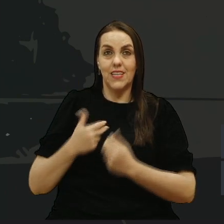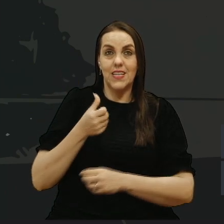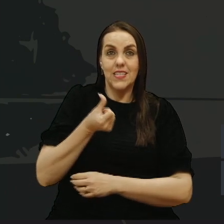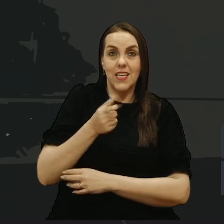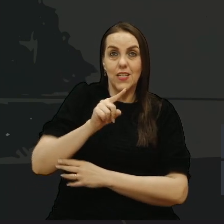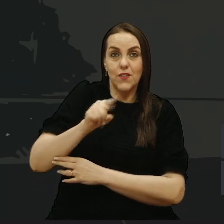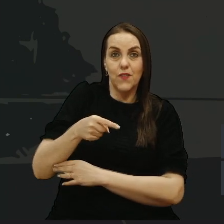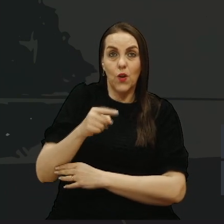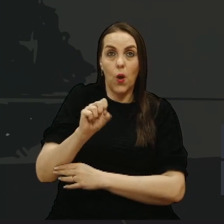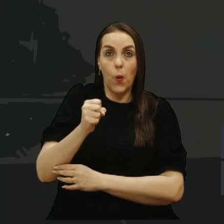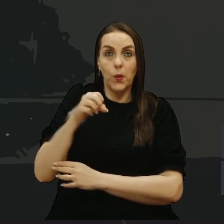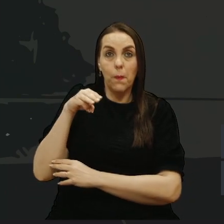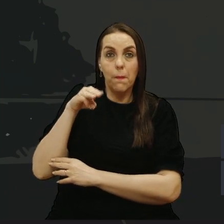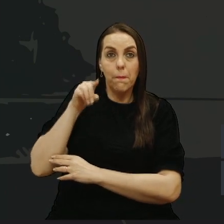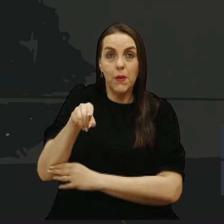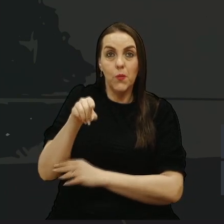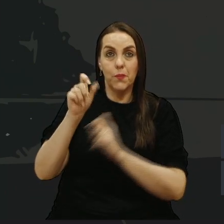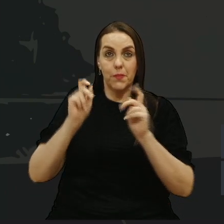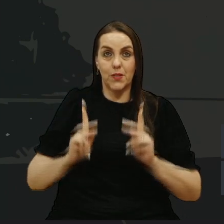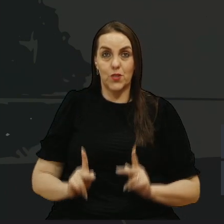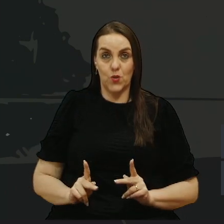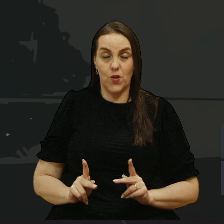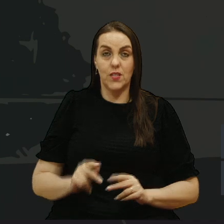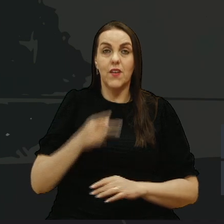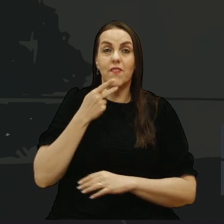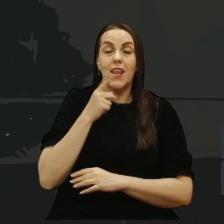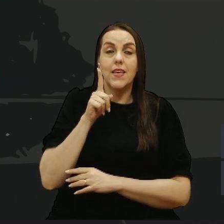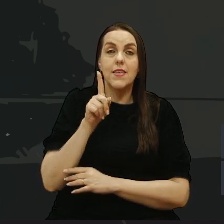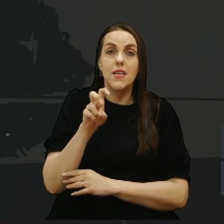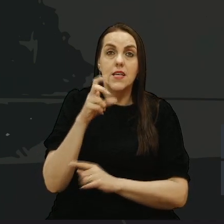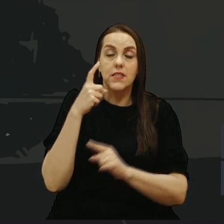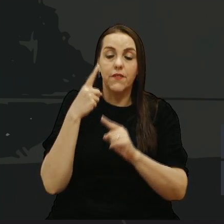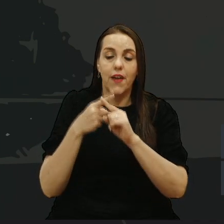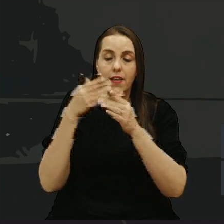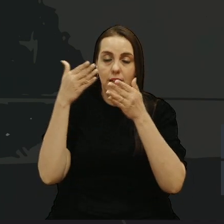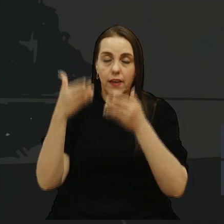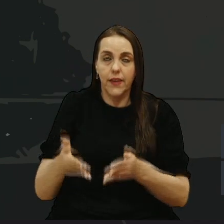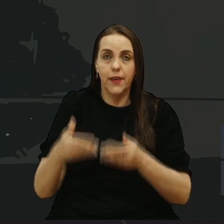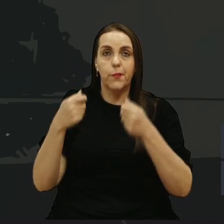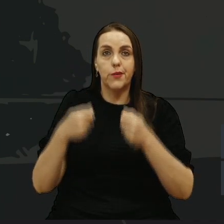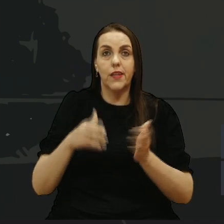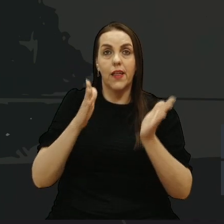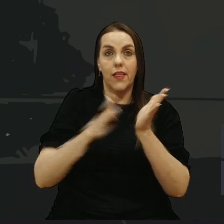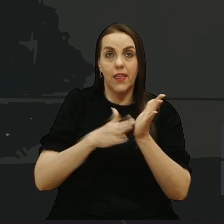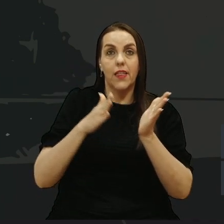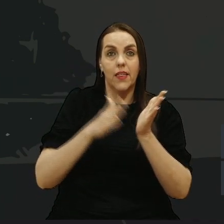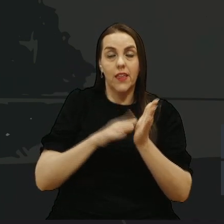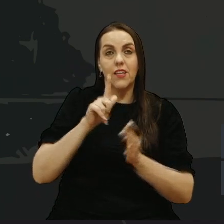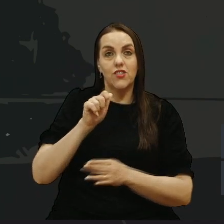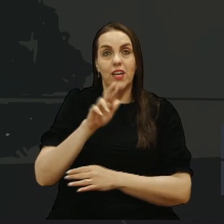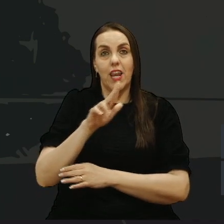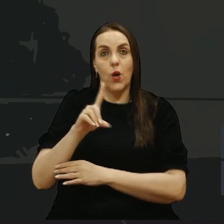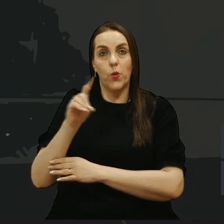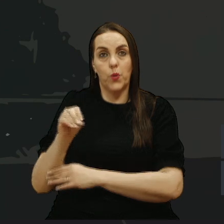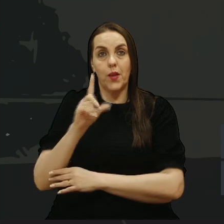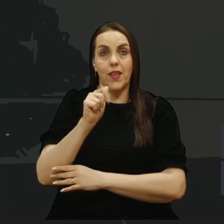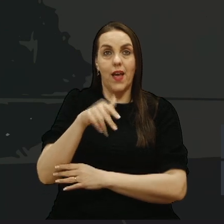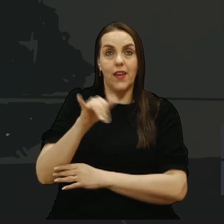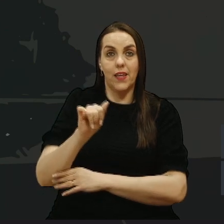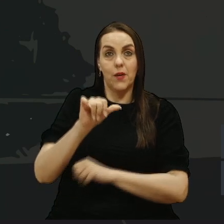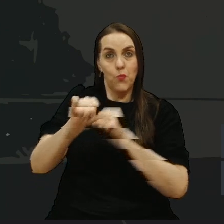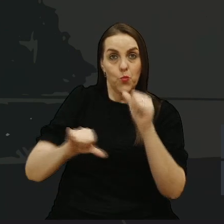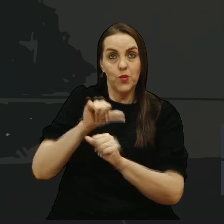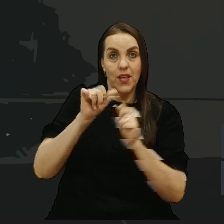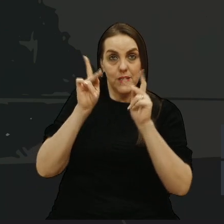pessoas. Agora vem a parte importante, que eu falei 15 vezes aqui. Poderia estar aqui elogiando o Geraldo e a Dani. Não, tiveram que mudar as